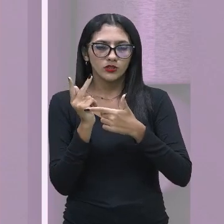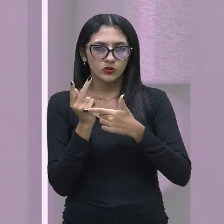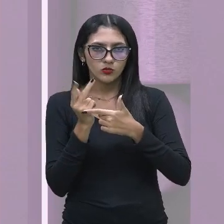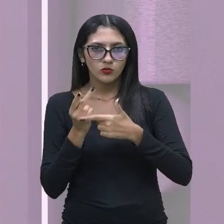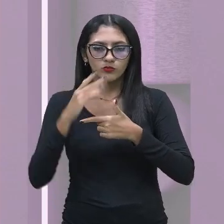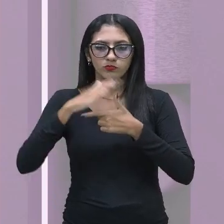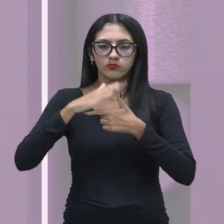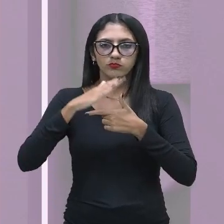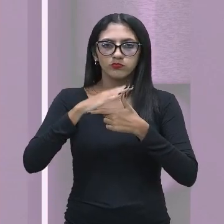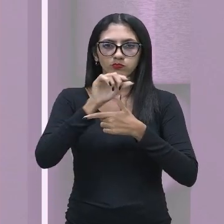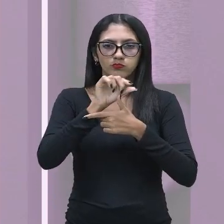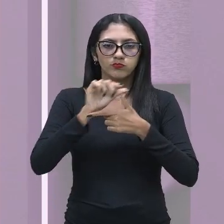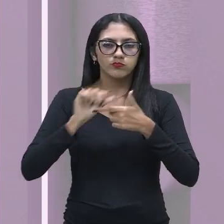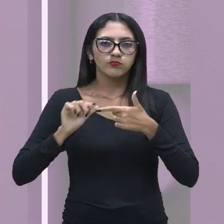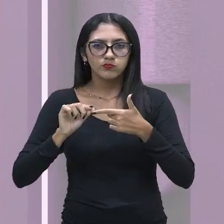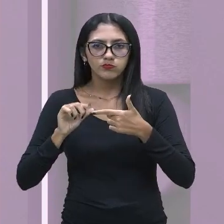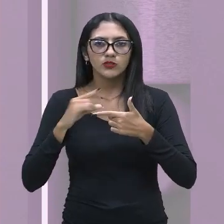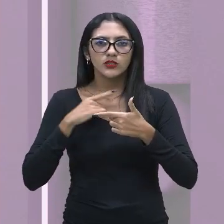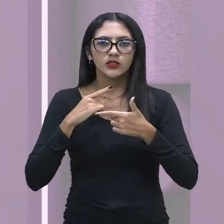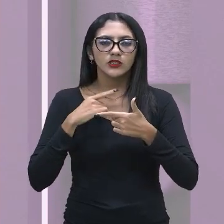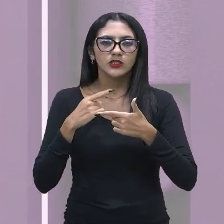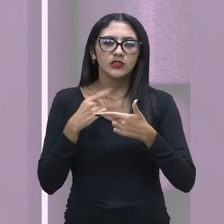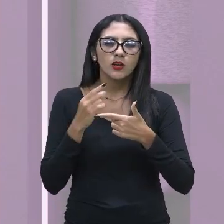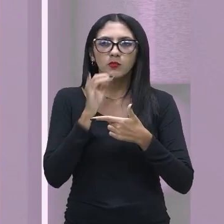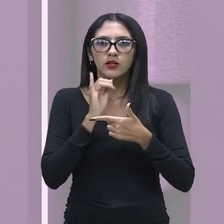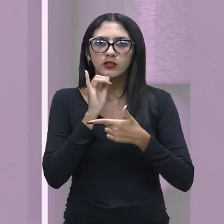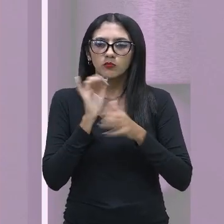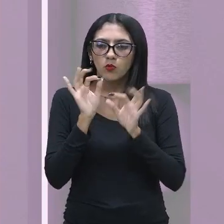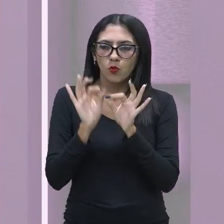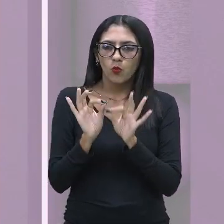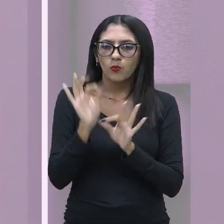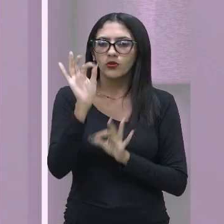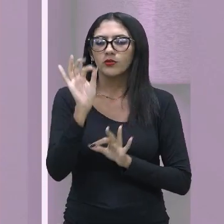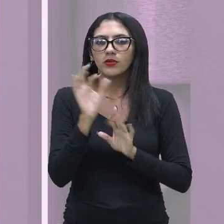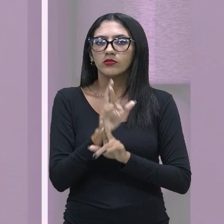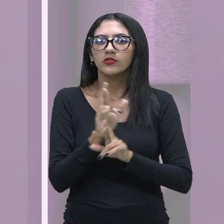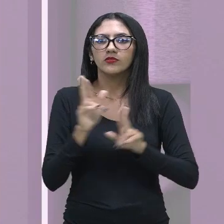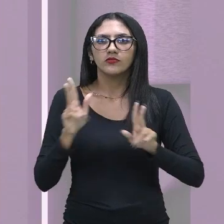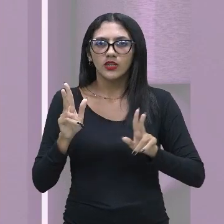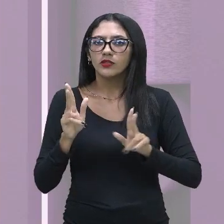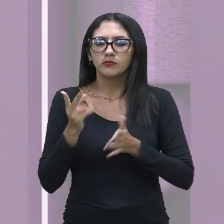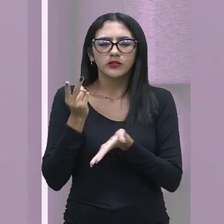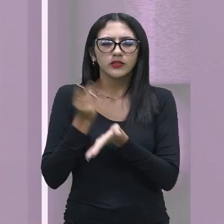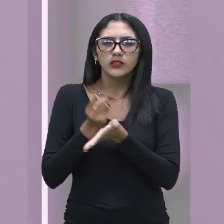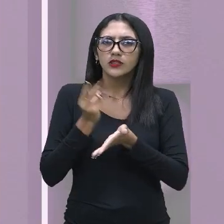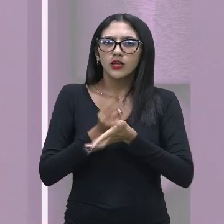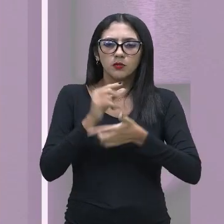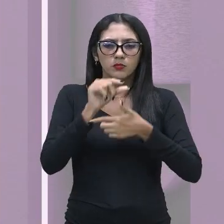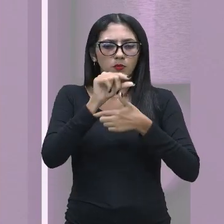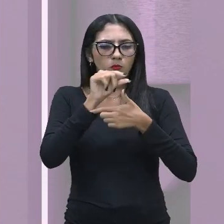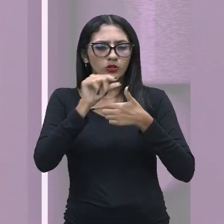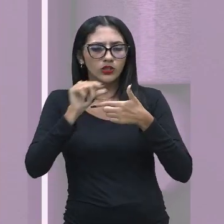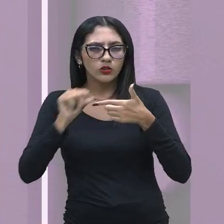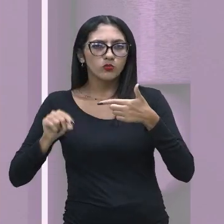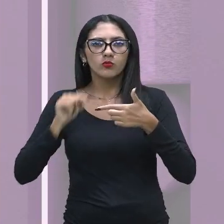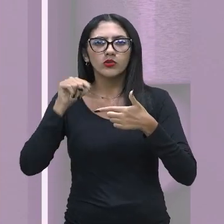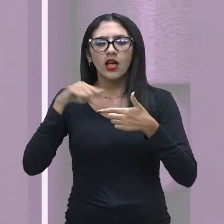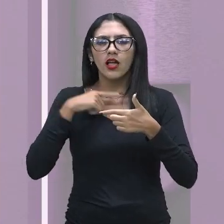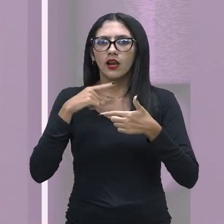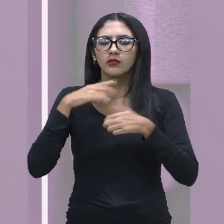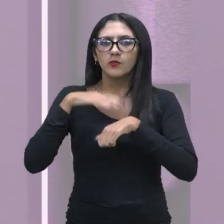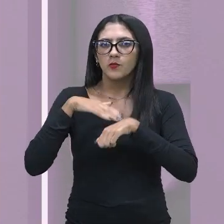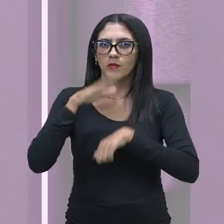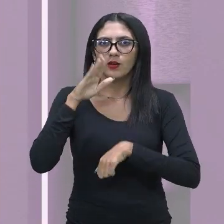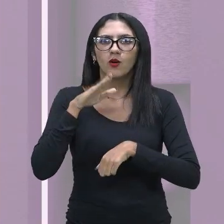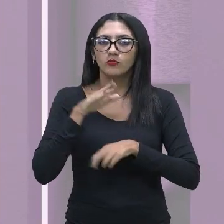ao nosso lado do triângulo que possui a medida maior. A hipotenusa sempre será maior do que os